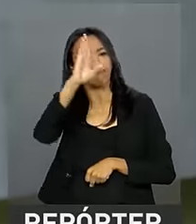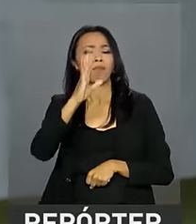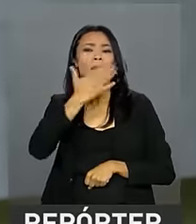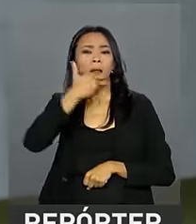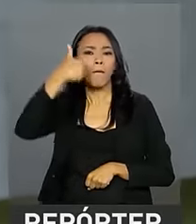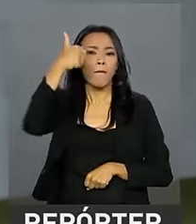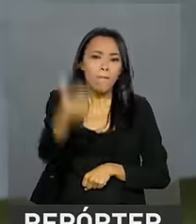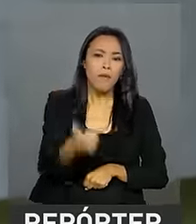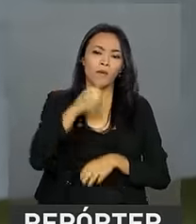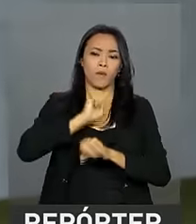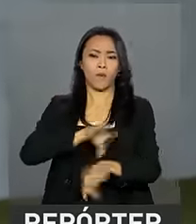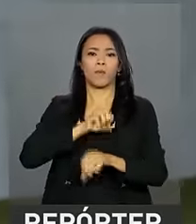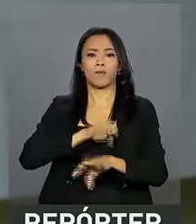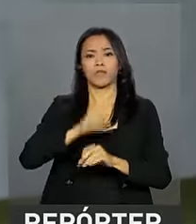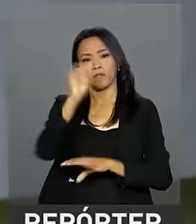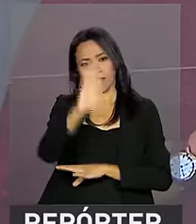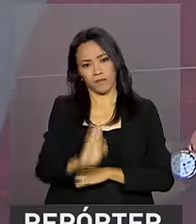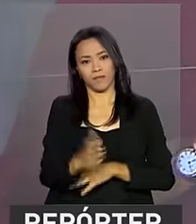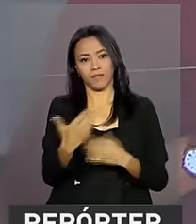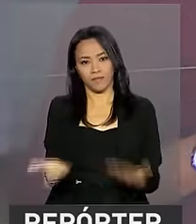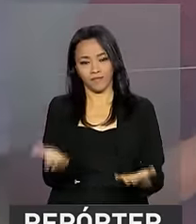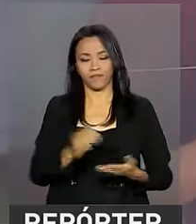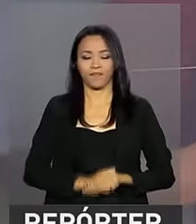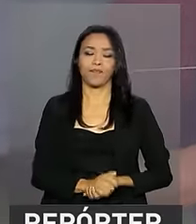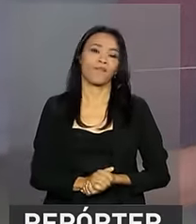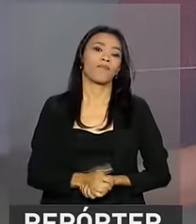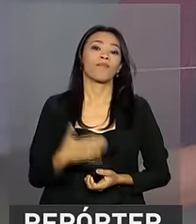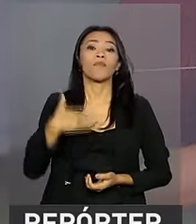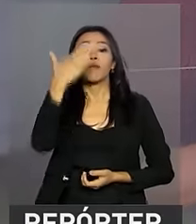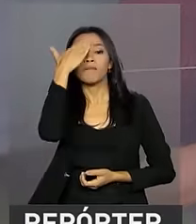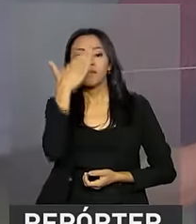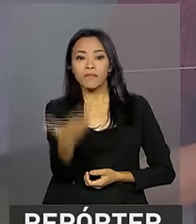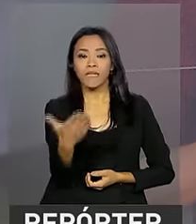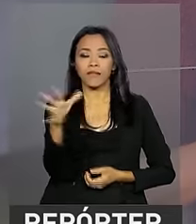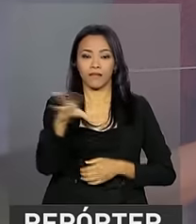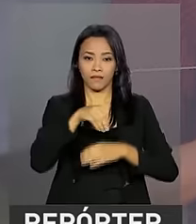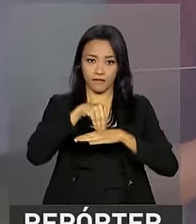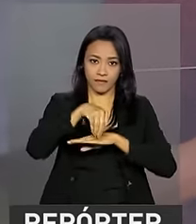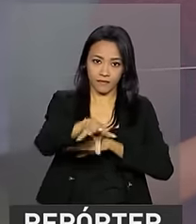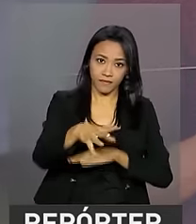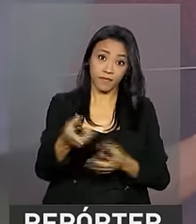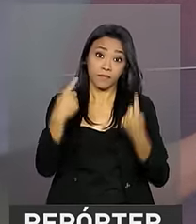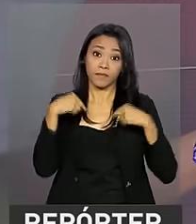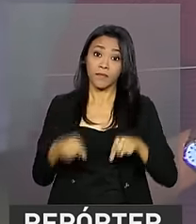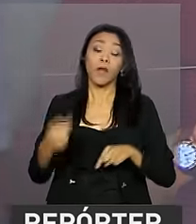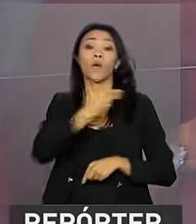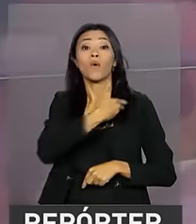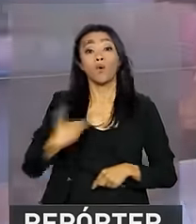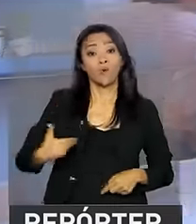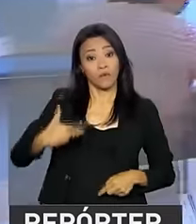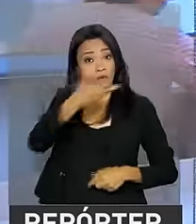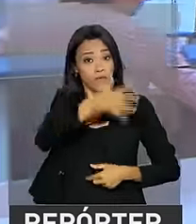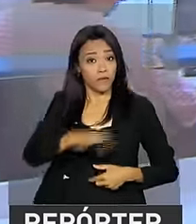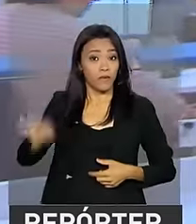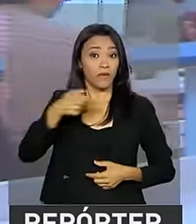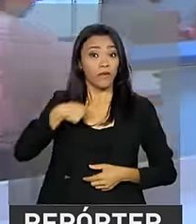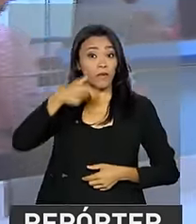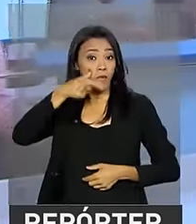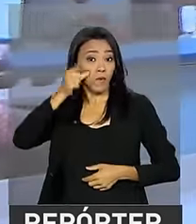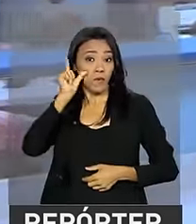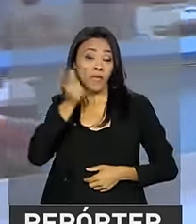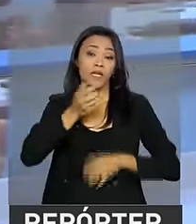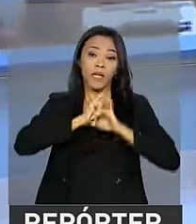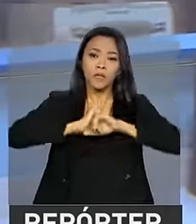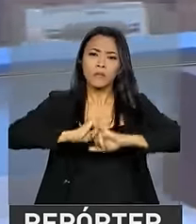ensino no país volto com você Renata Obrigada Mara pelas suas informações Olha o governo federal anunciou ontem um